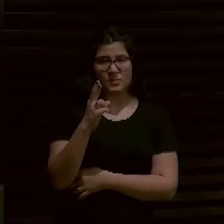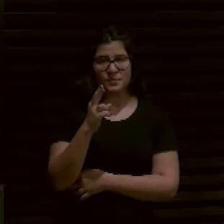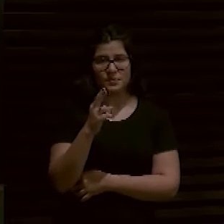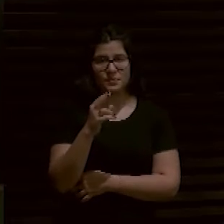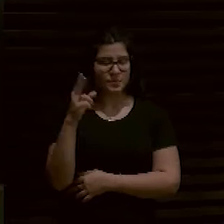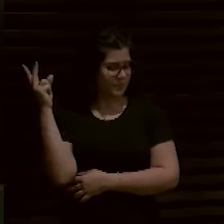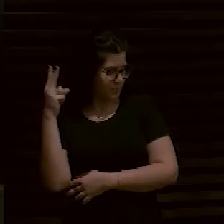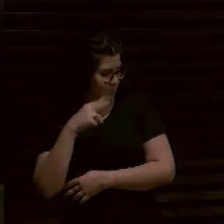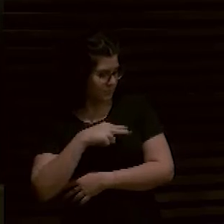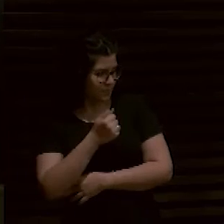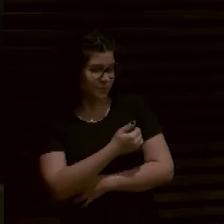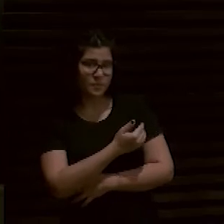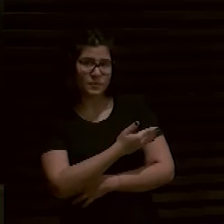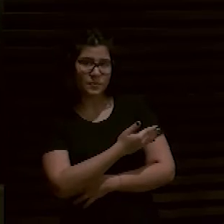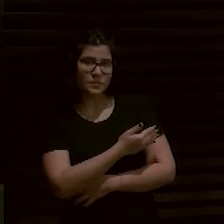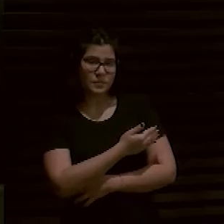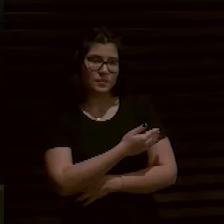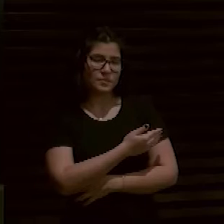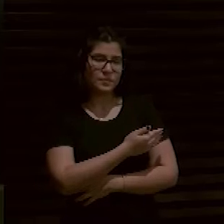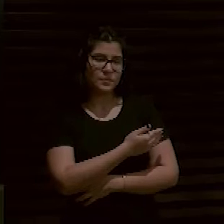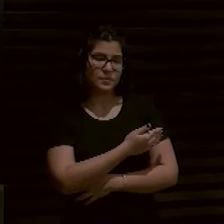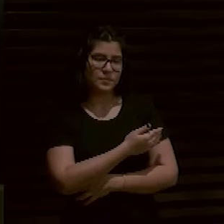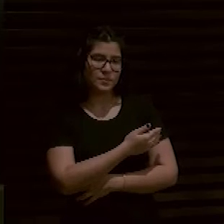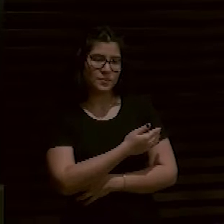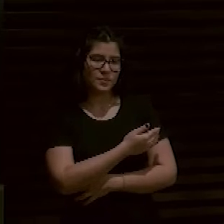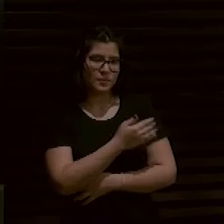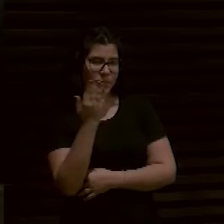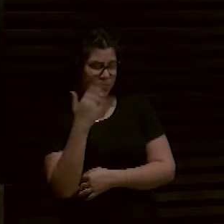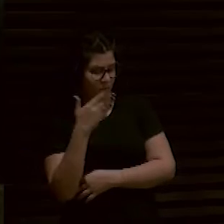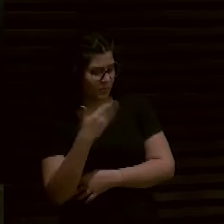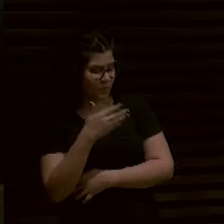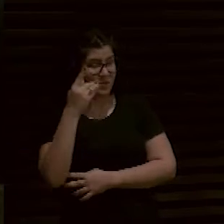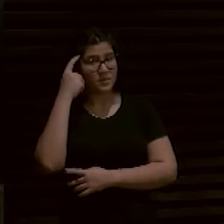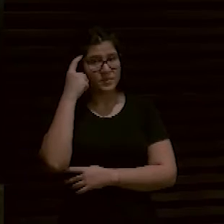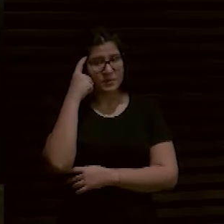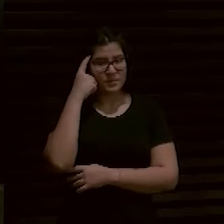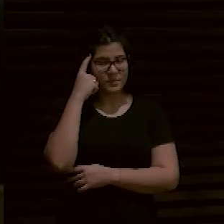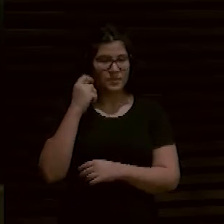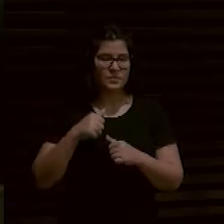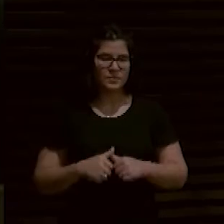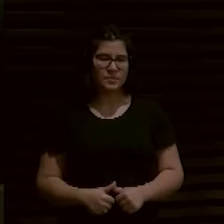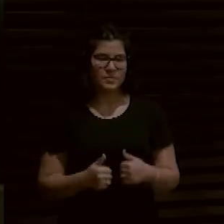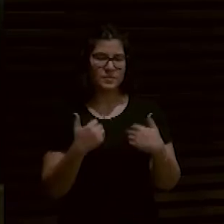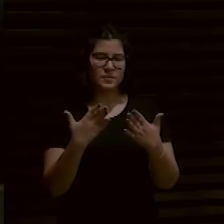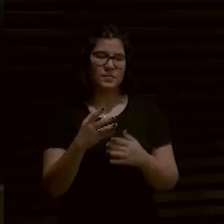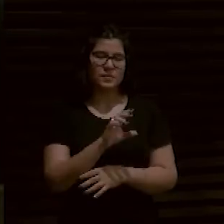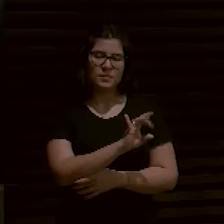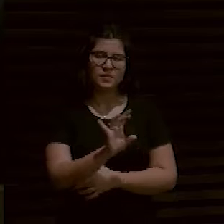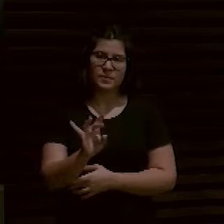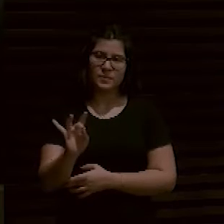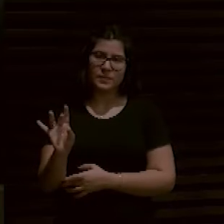Senhor, esquadrinho o coração, eu provo os pensamentos, isto para dar a cada um segundo o